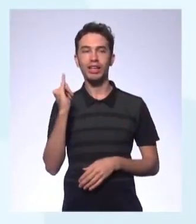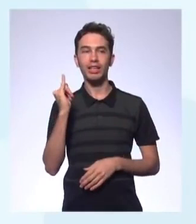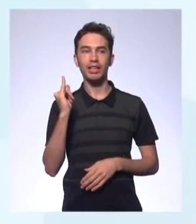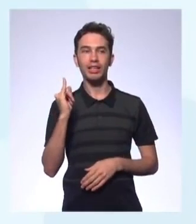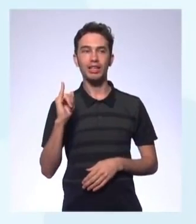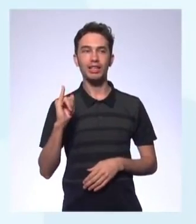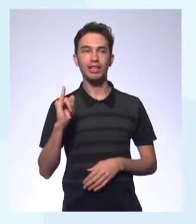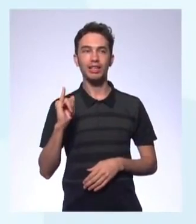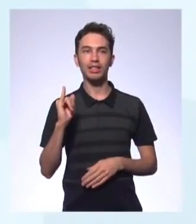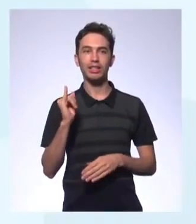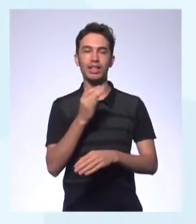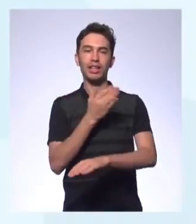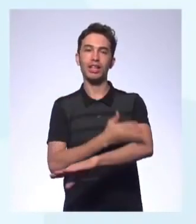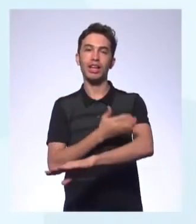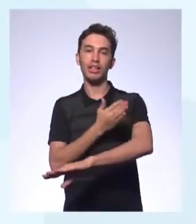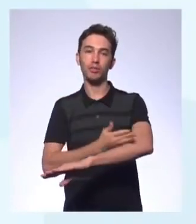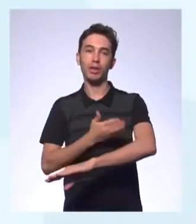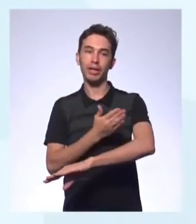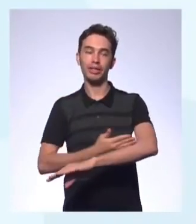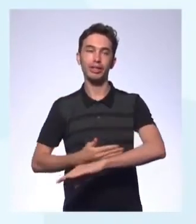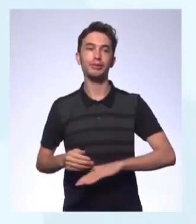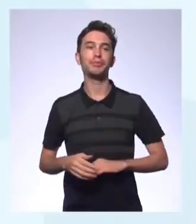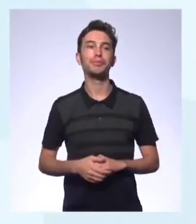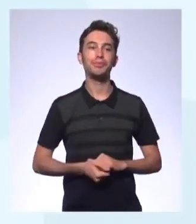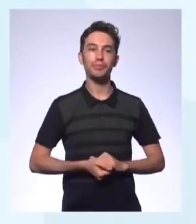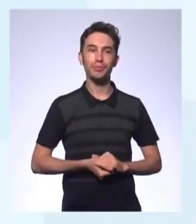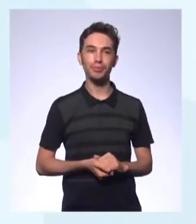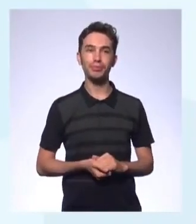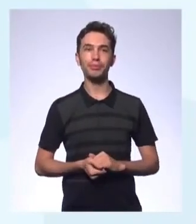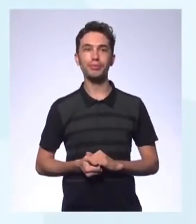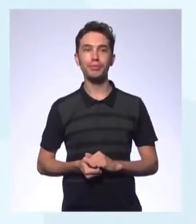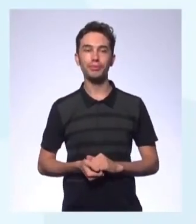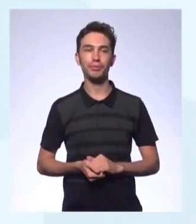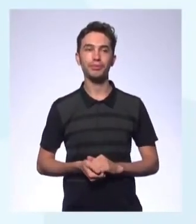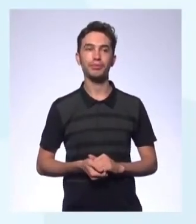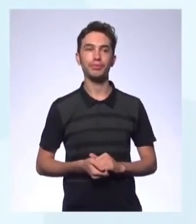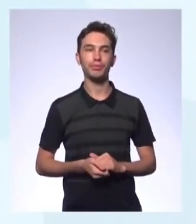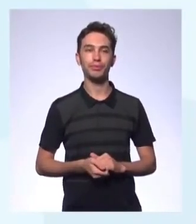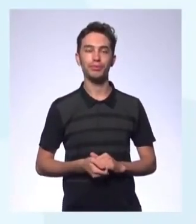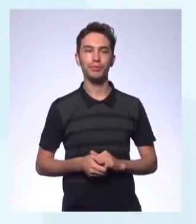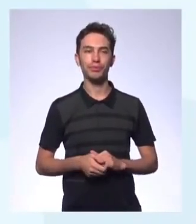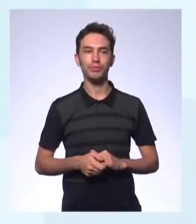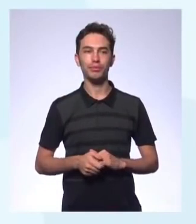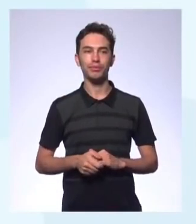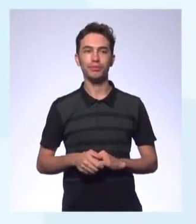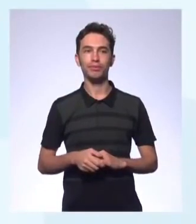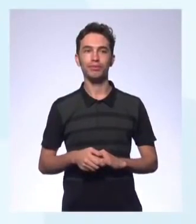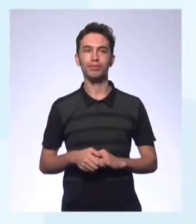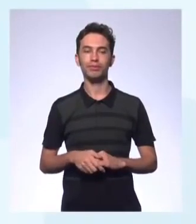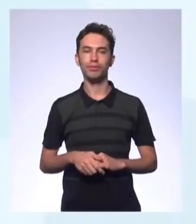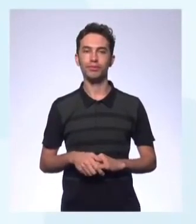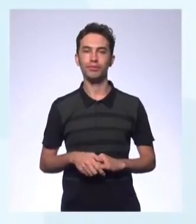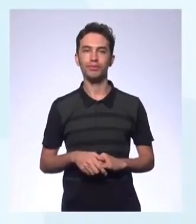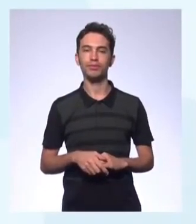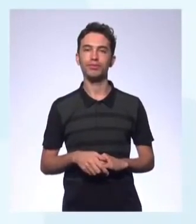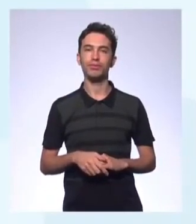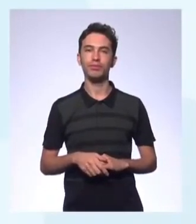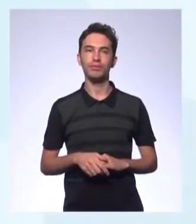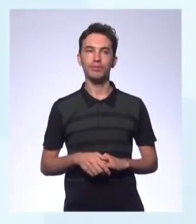a influência do trabalho nas organizações sociais e culturais no contexto da Idade